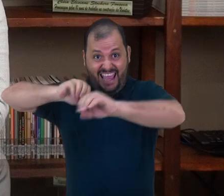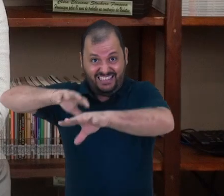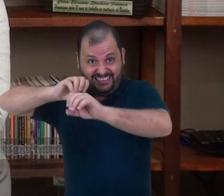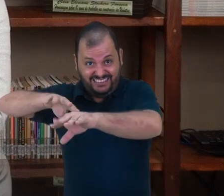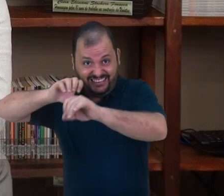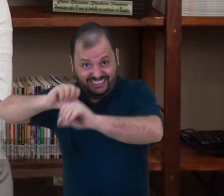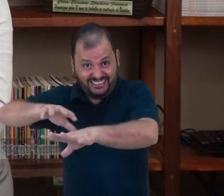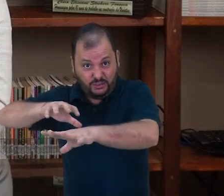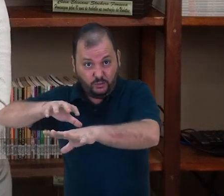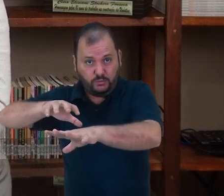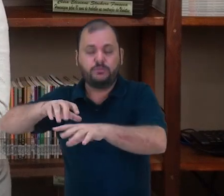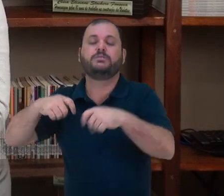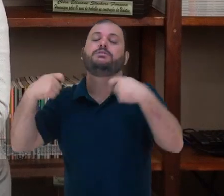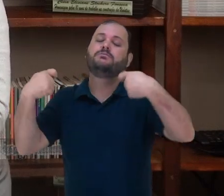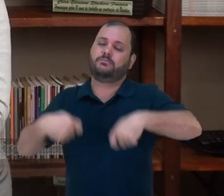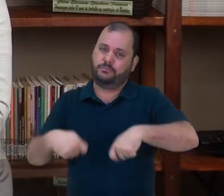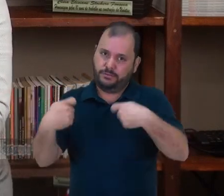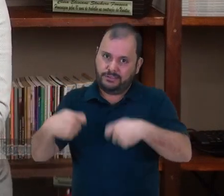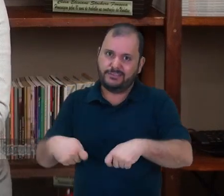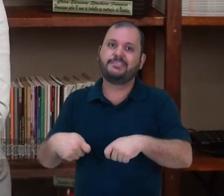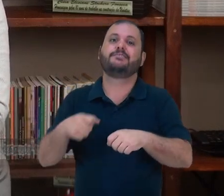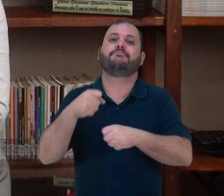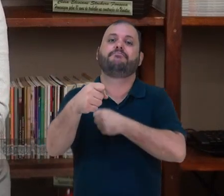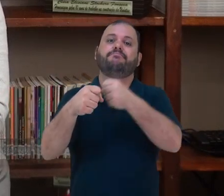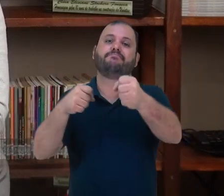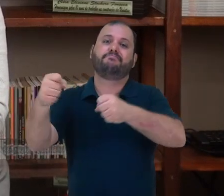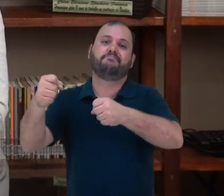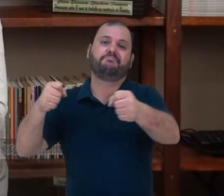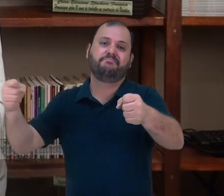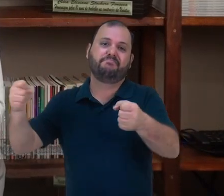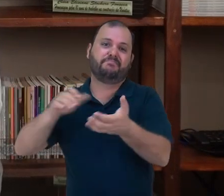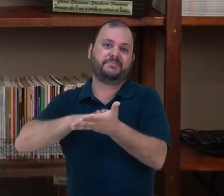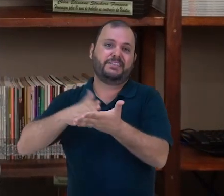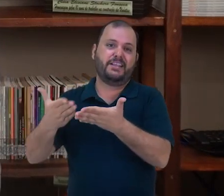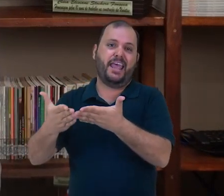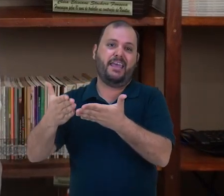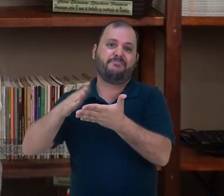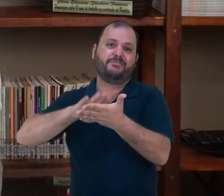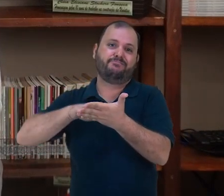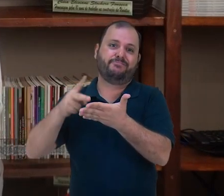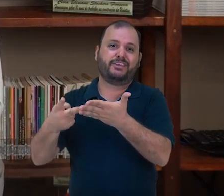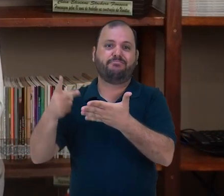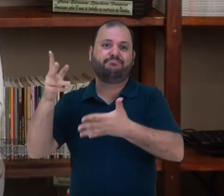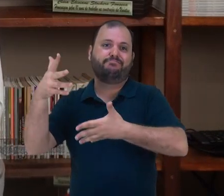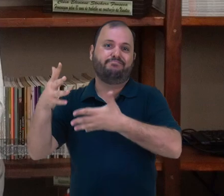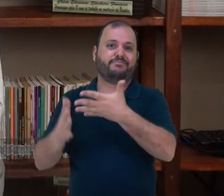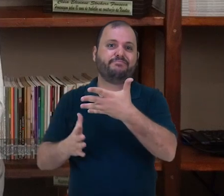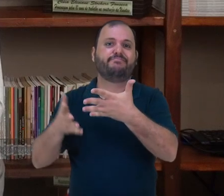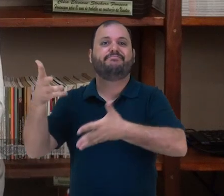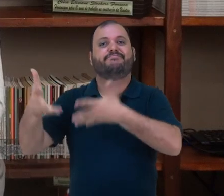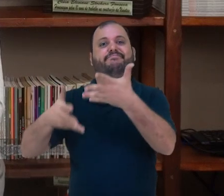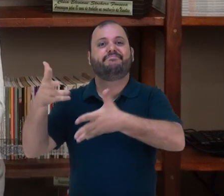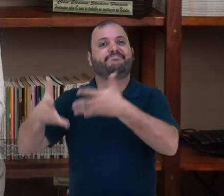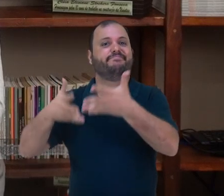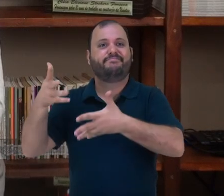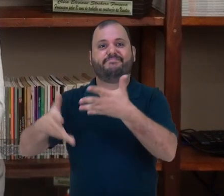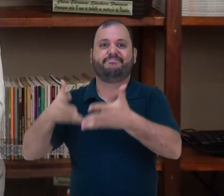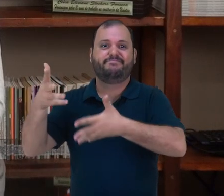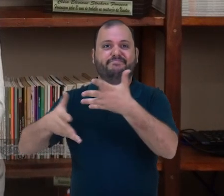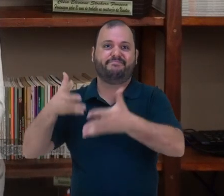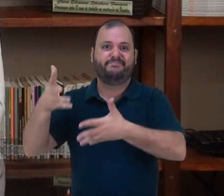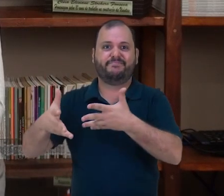educação básica à educação superior, devem incluir em seus quadros o tradutor-intérprete de Libras,